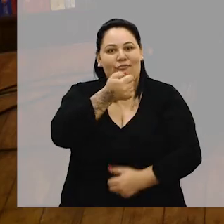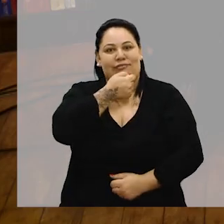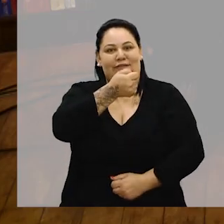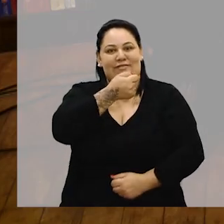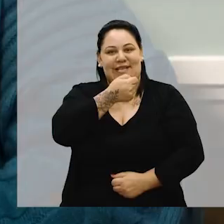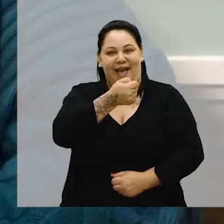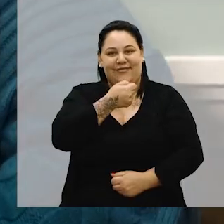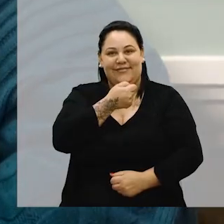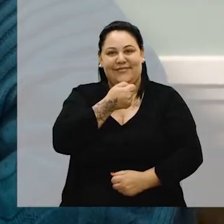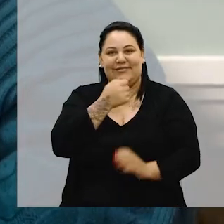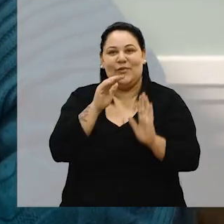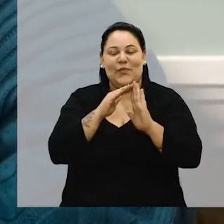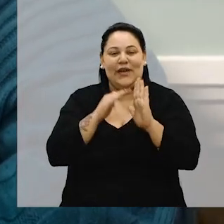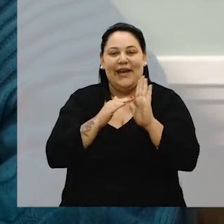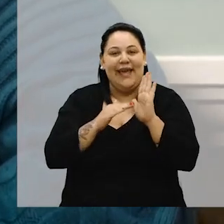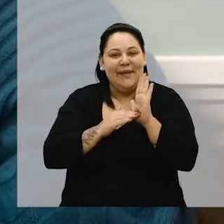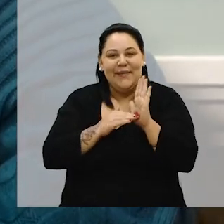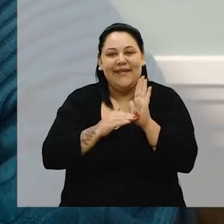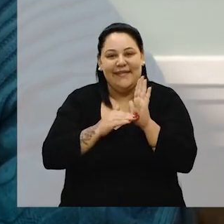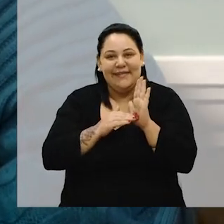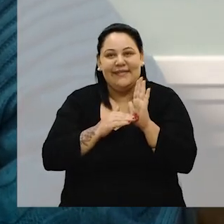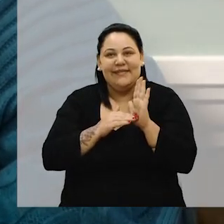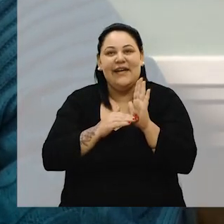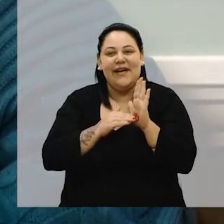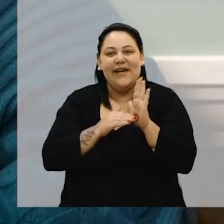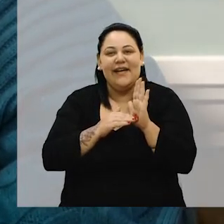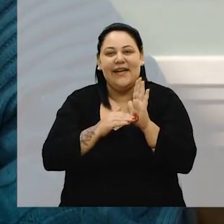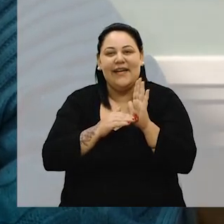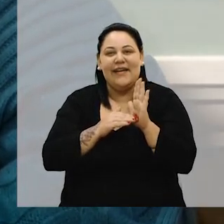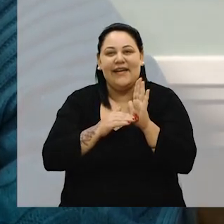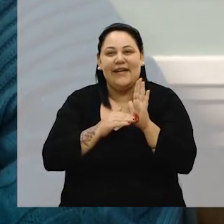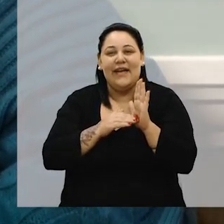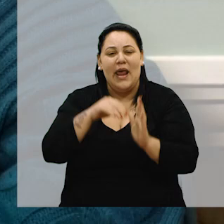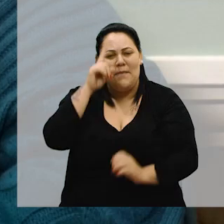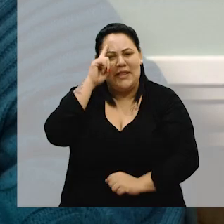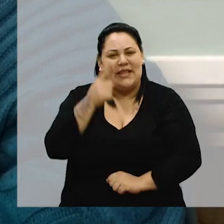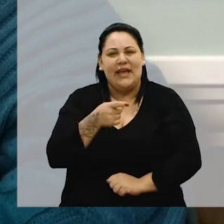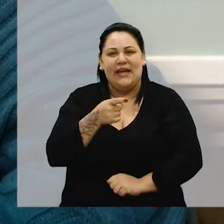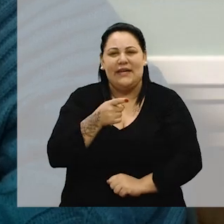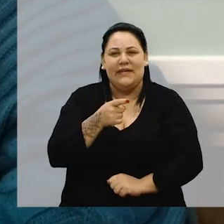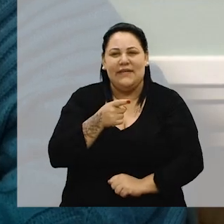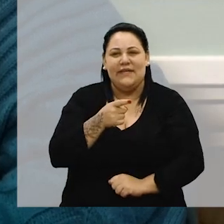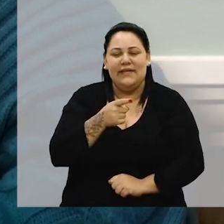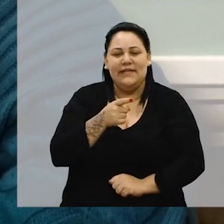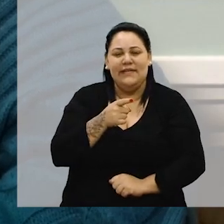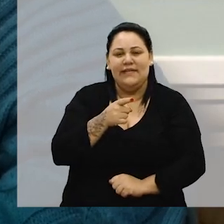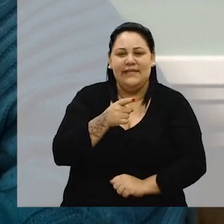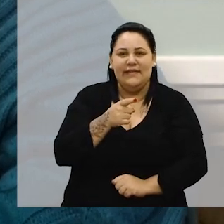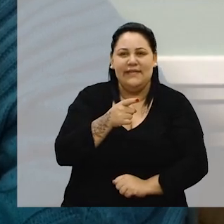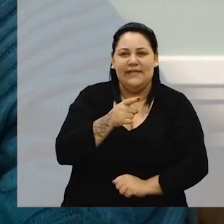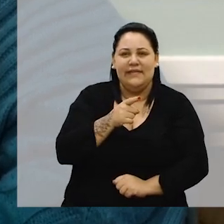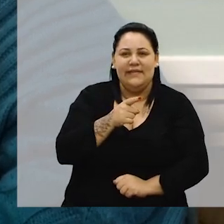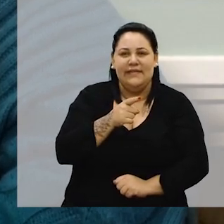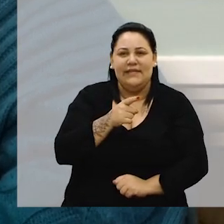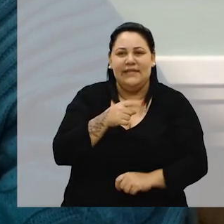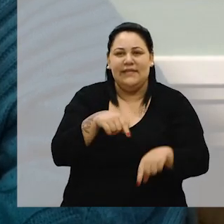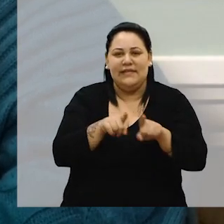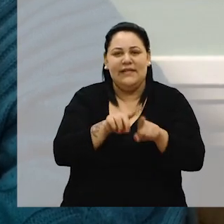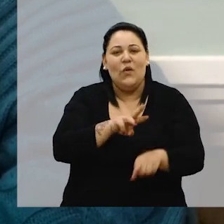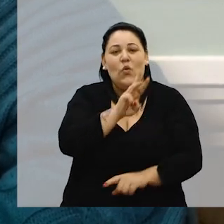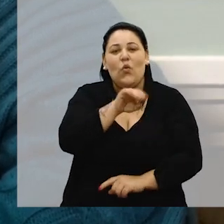entrevistado do programa, quando na ocasião era comandado pelo meu amigo Willy Bergamin, escritor Willy